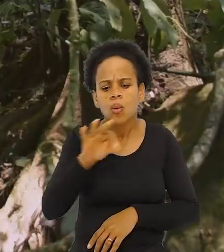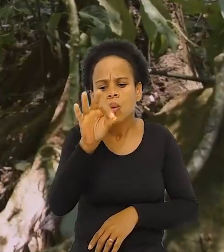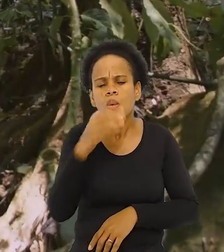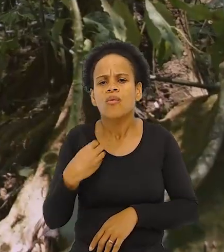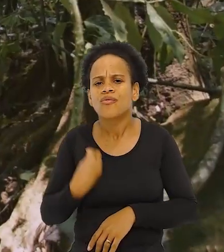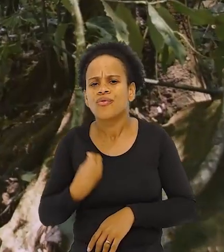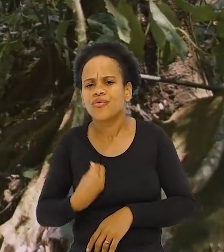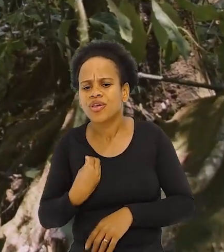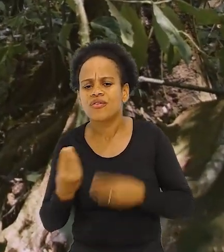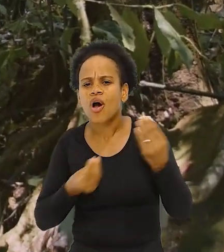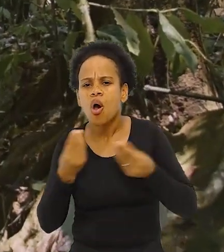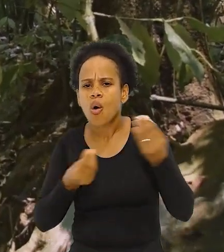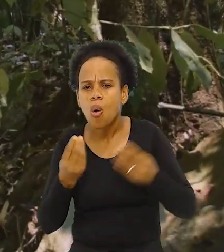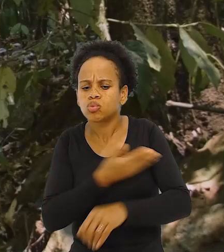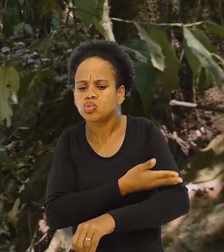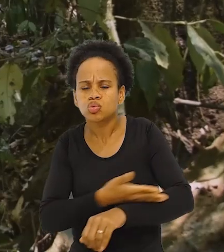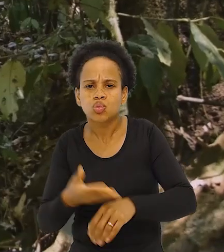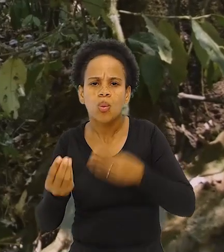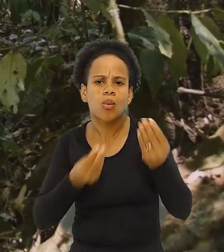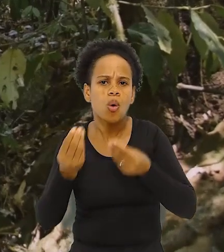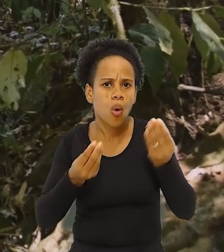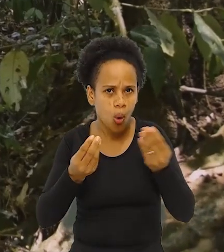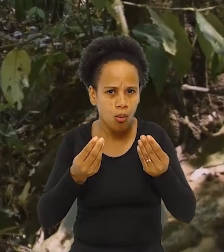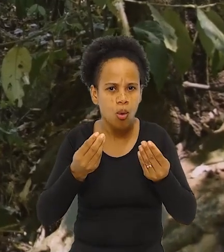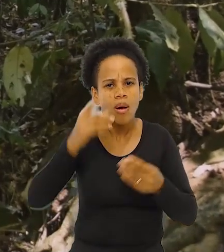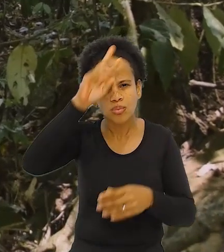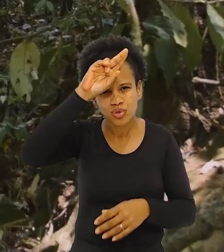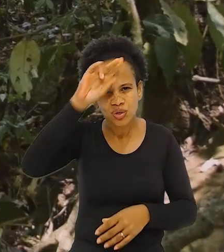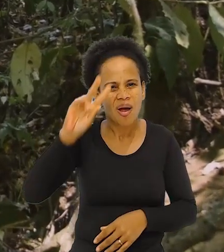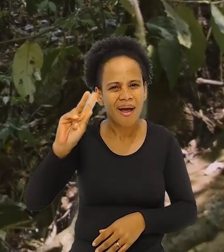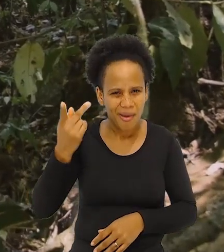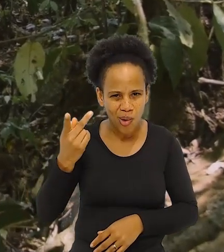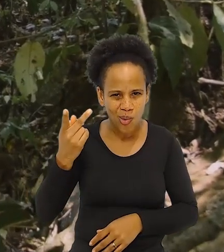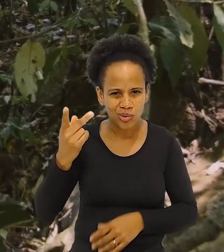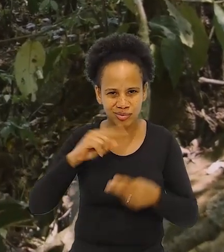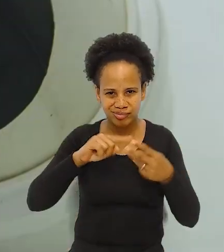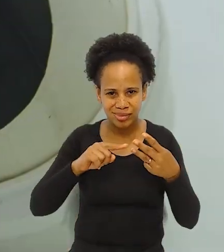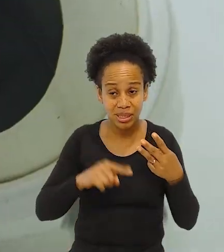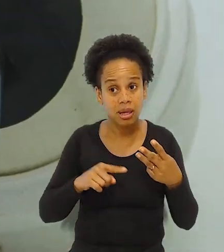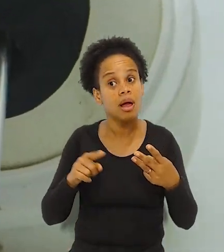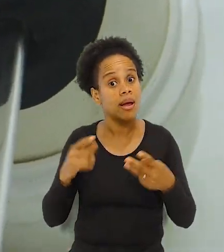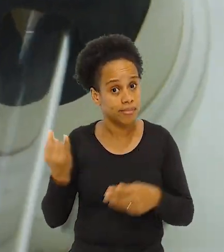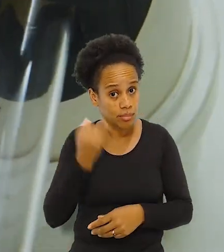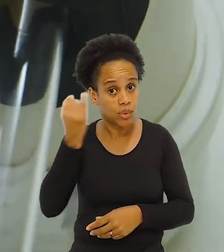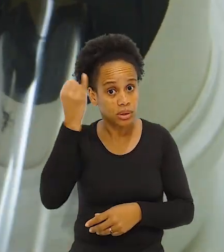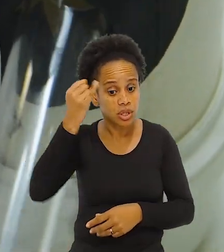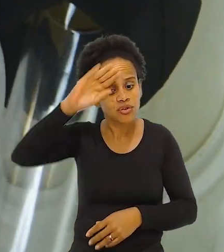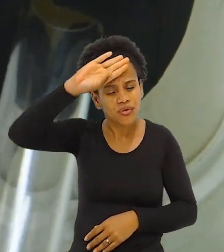os mosquitos hemagogos também são cruciais para o controle da febre amarela